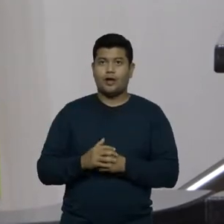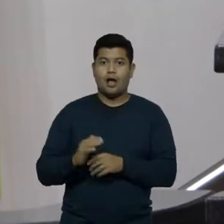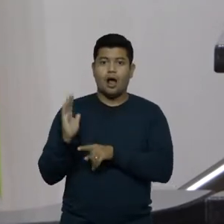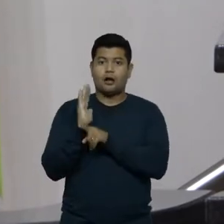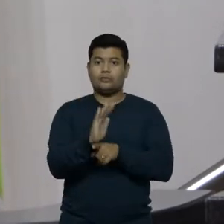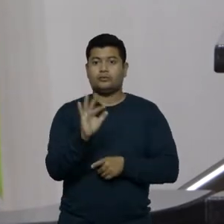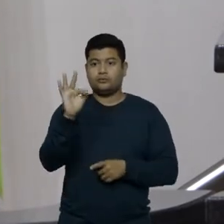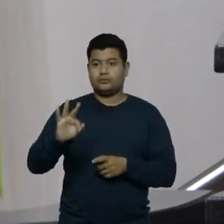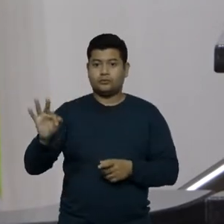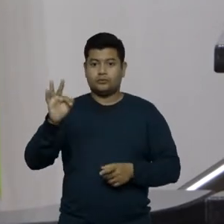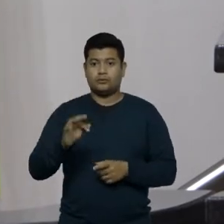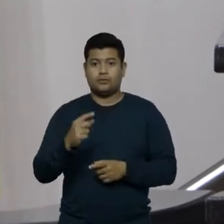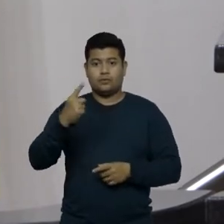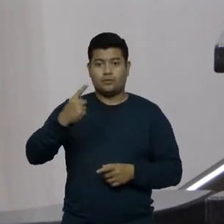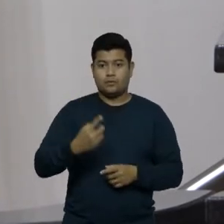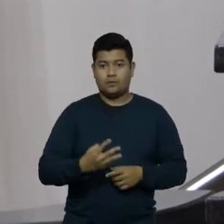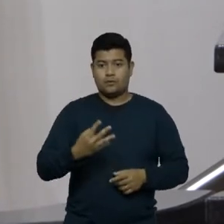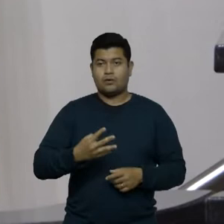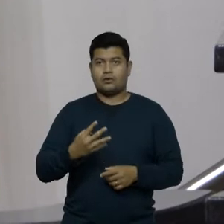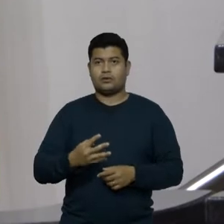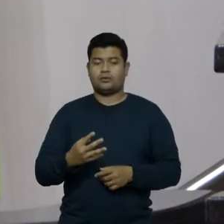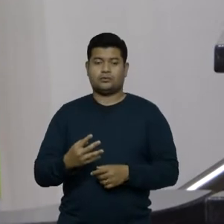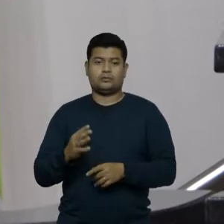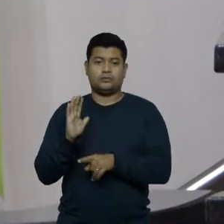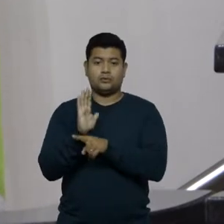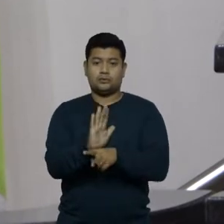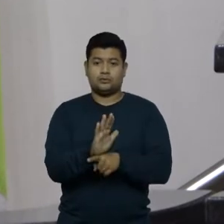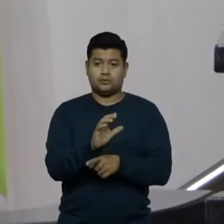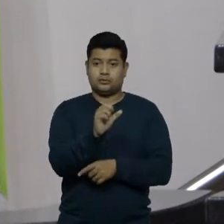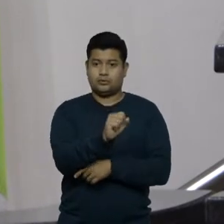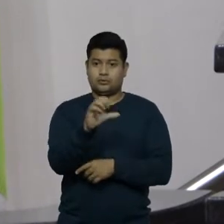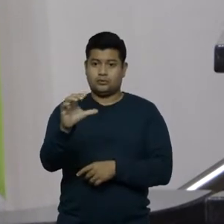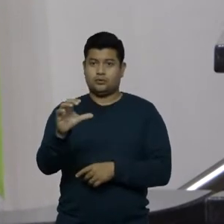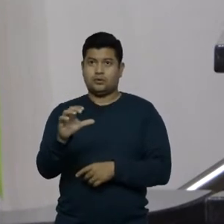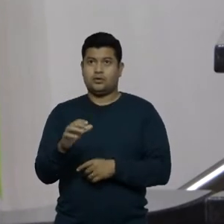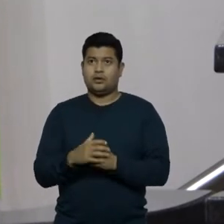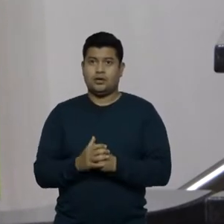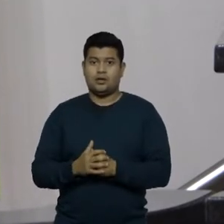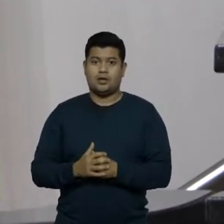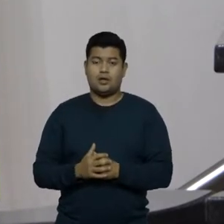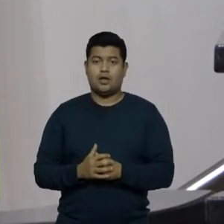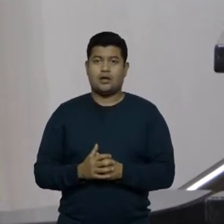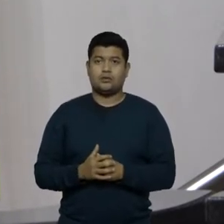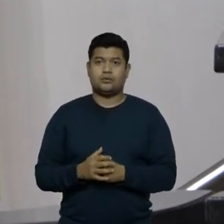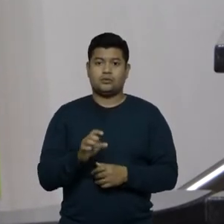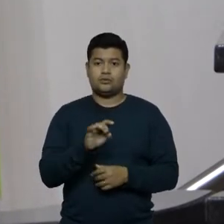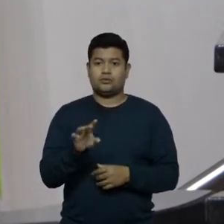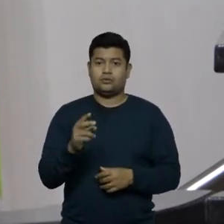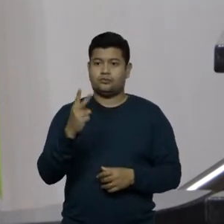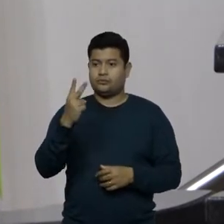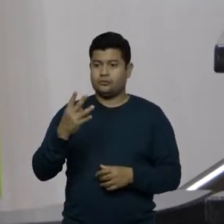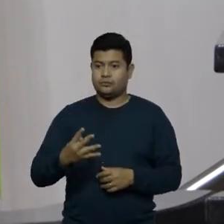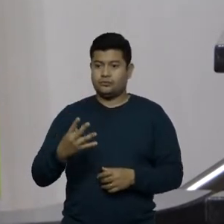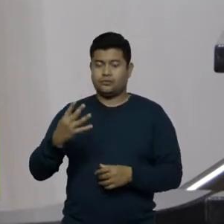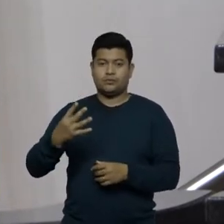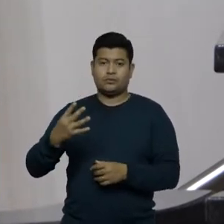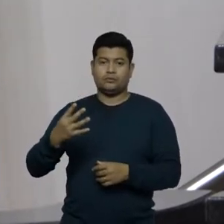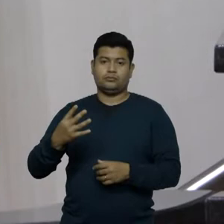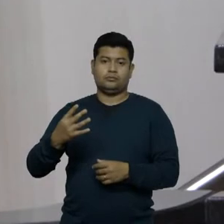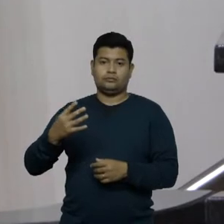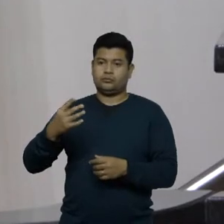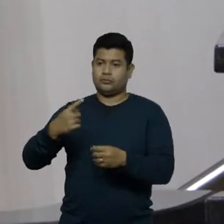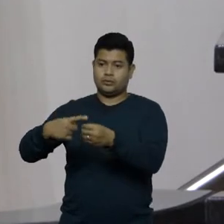menos de um quarto das cidades de Santa Catarina emergência policial age apenas 24 dos 111